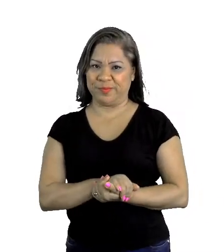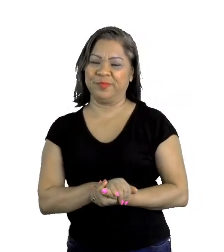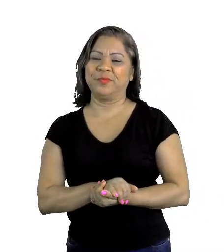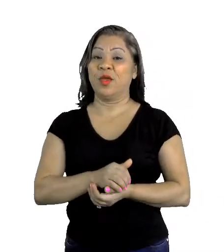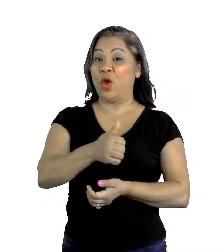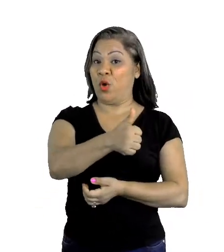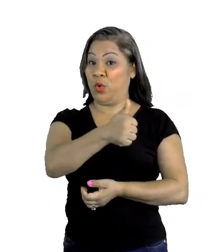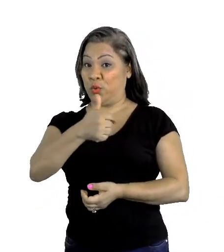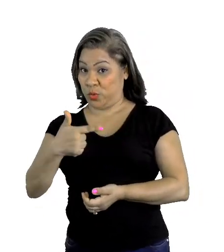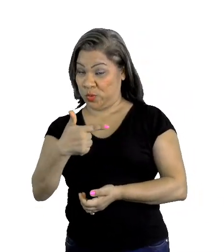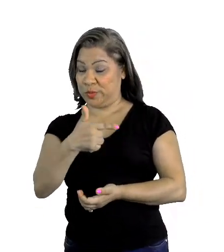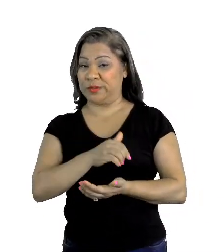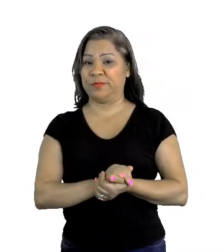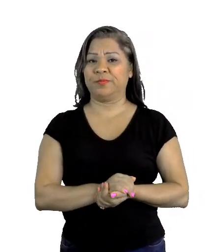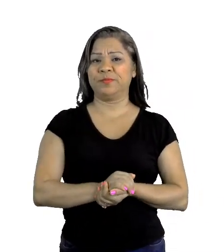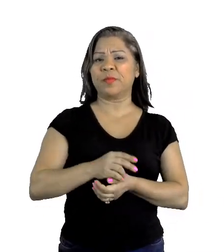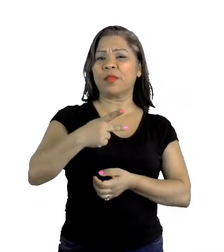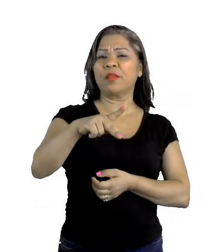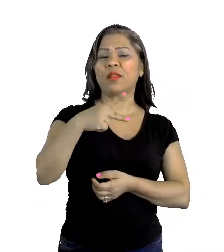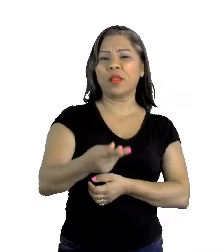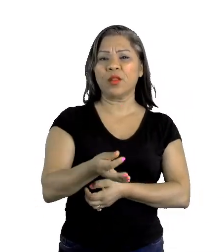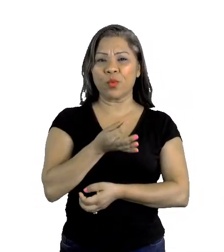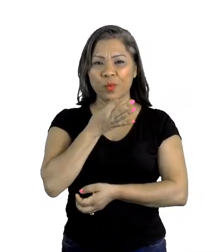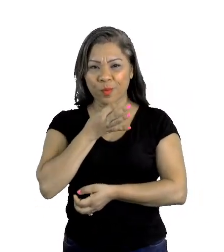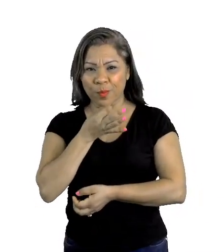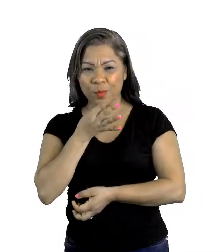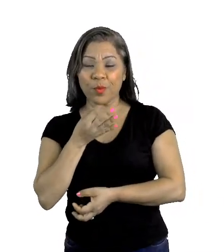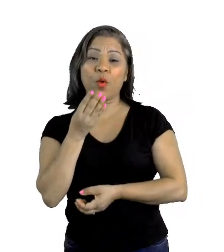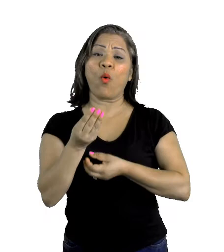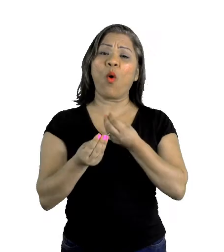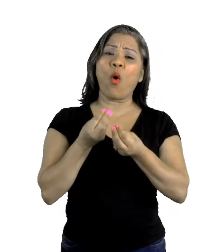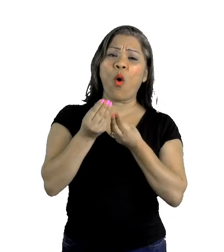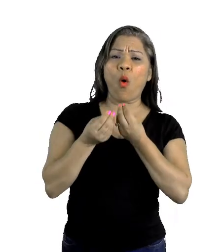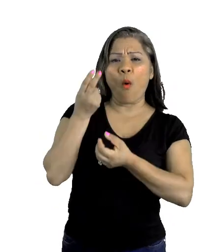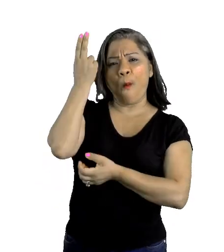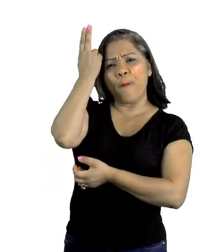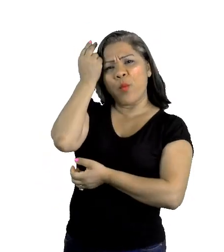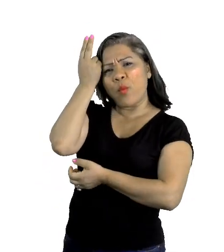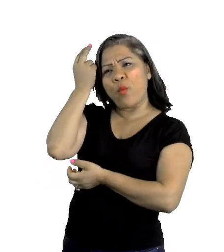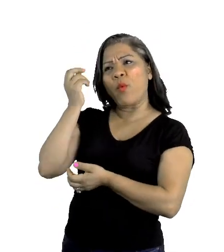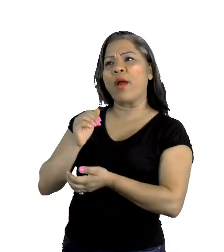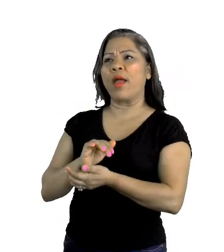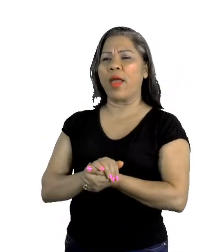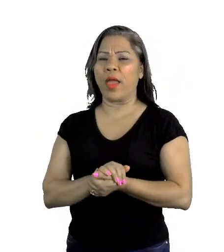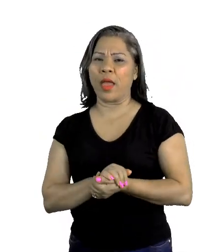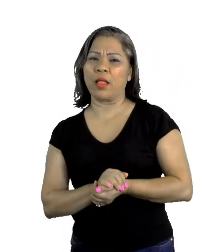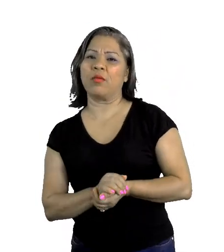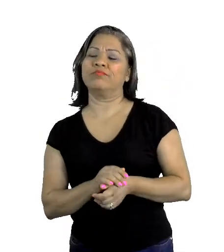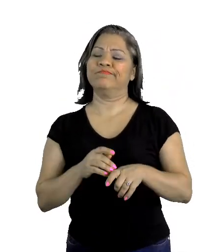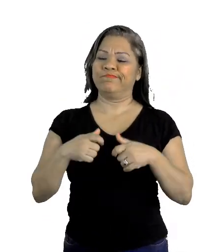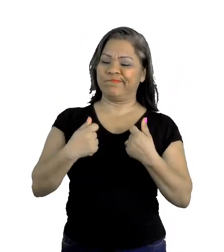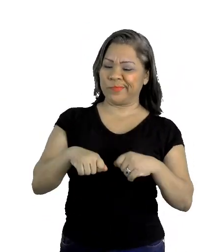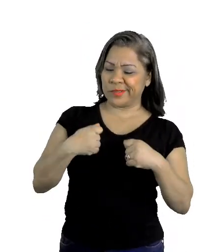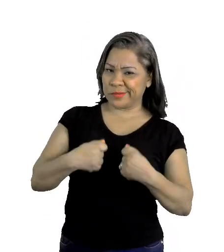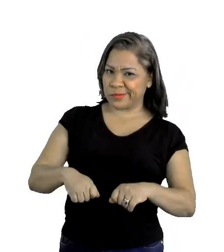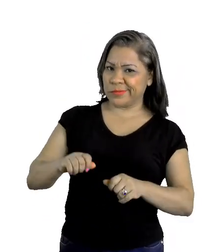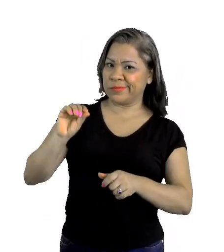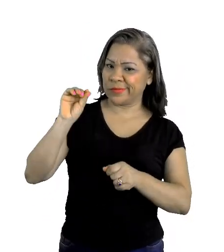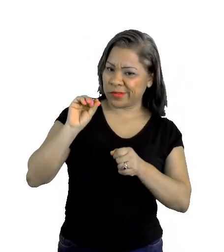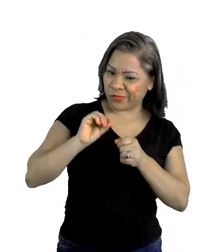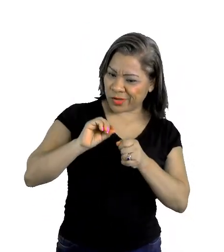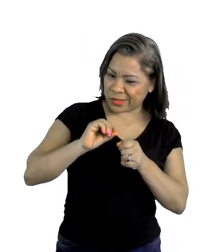sua opinião, como o coelho deveria agir para ter a sua desejada